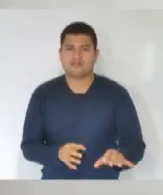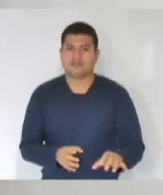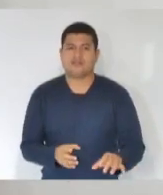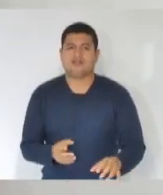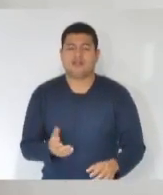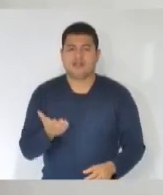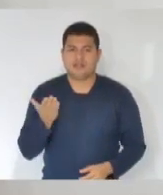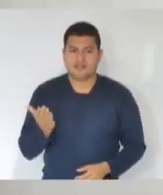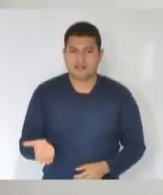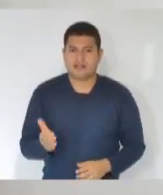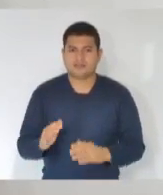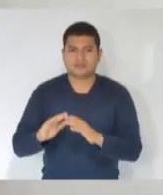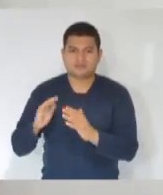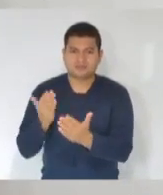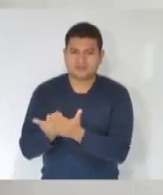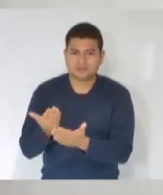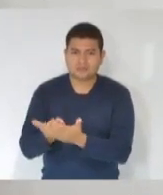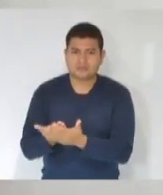deputado Ismael, com